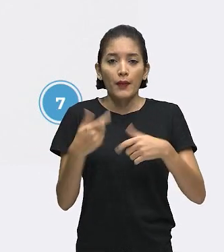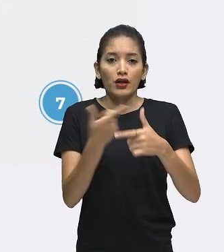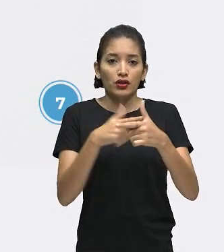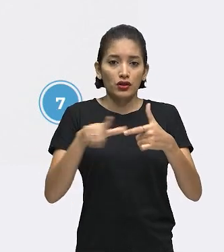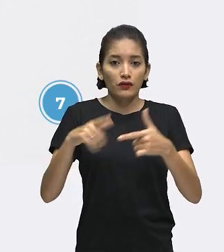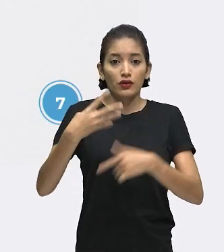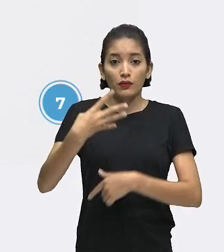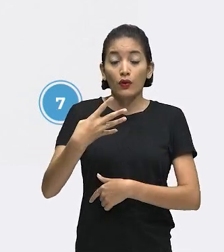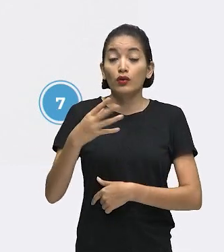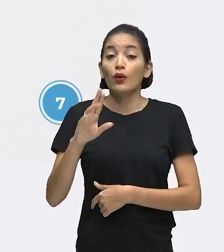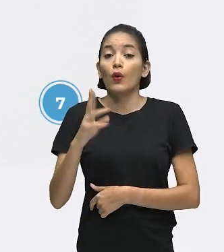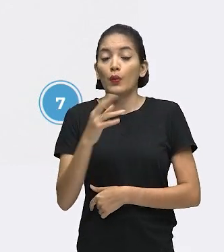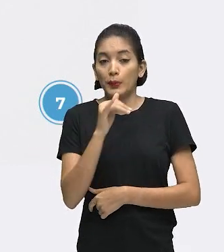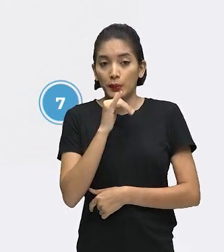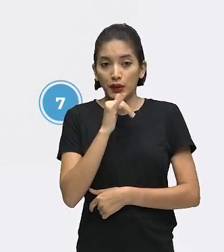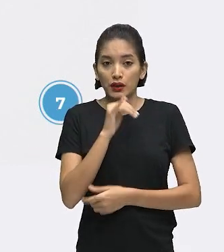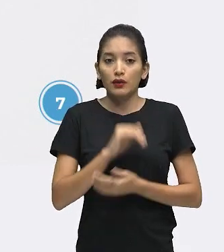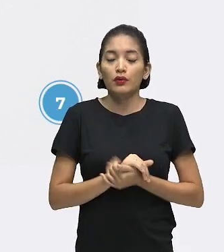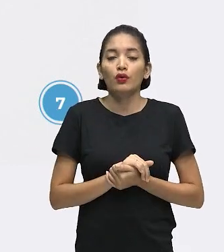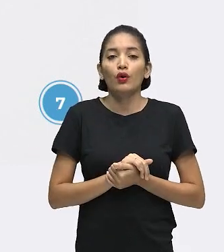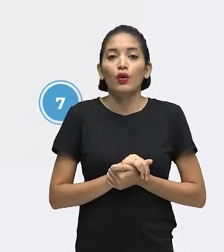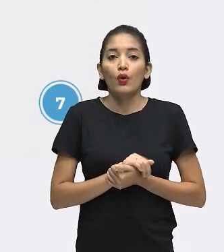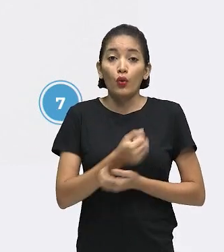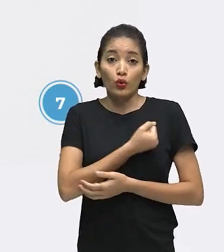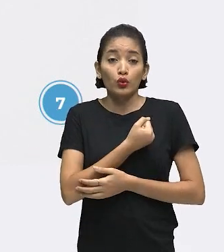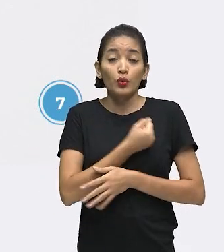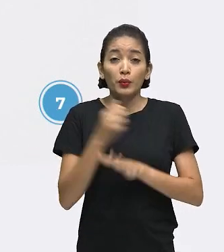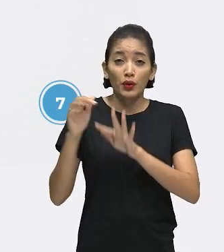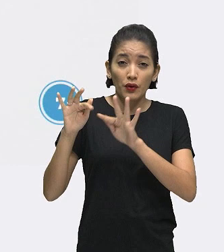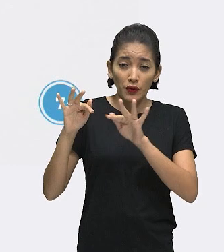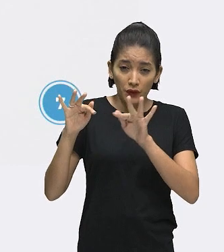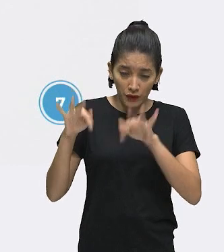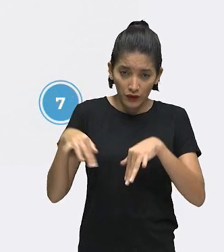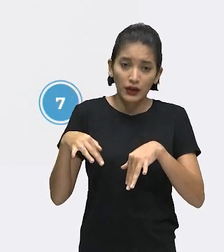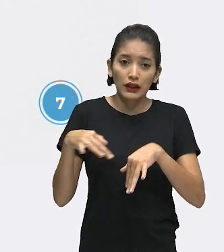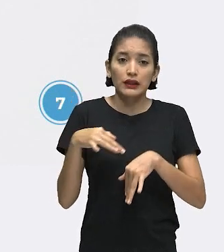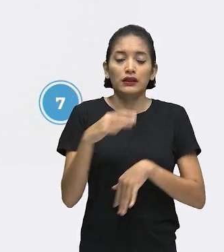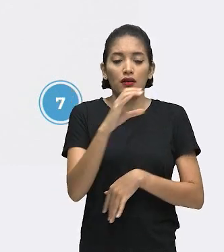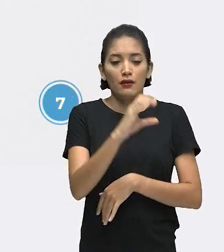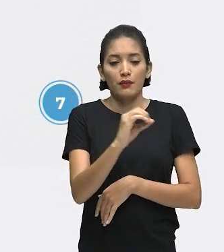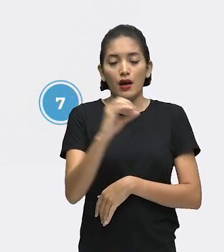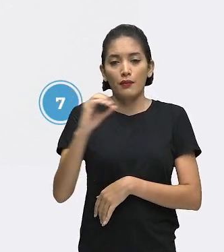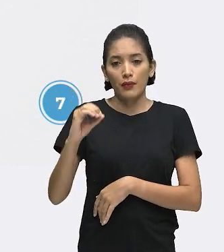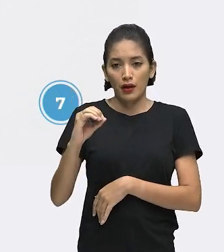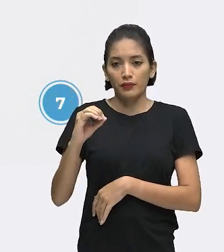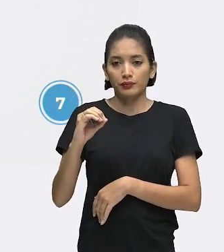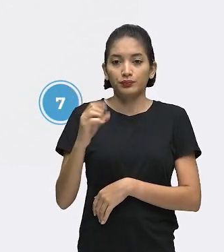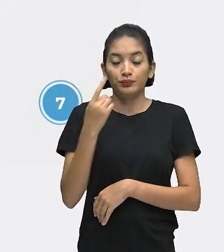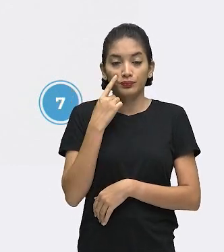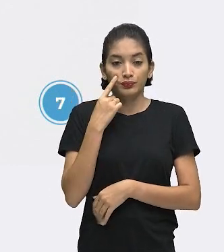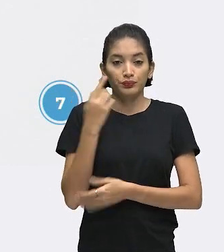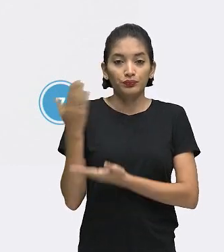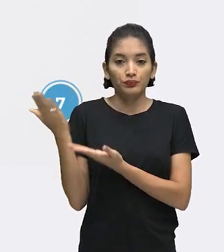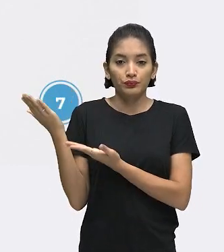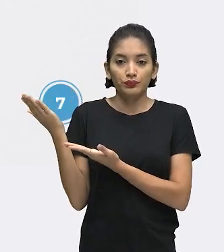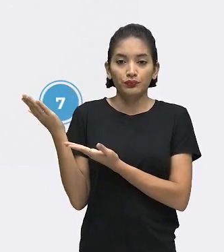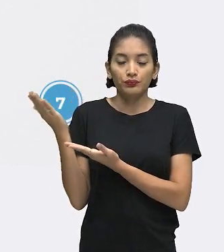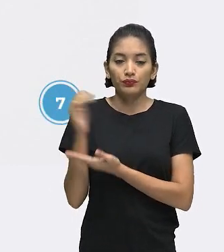Ou então, quando o número terminar em 00. Vamos ver os